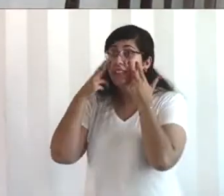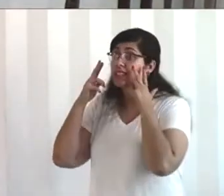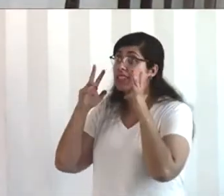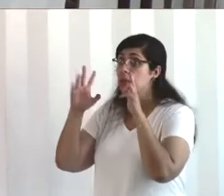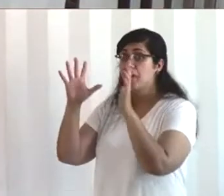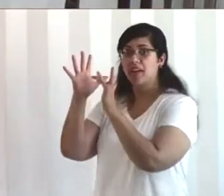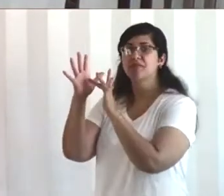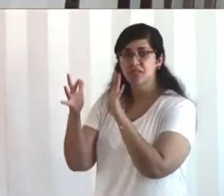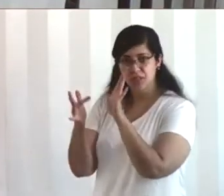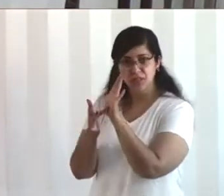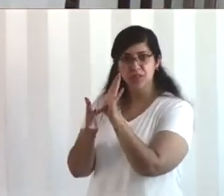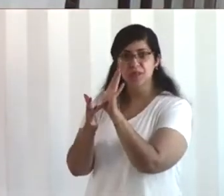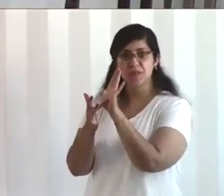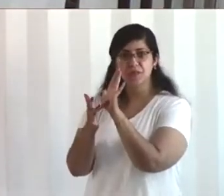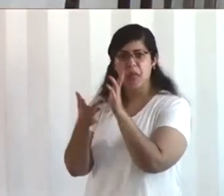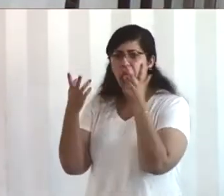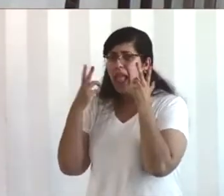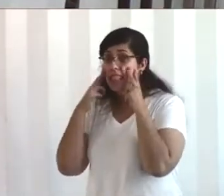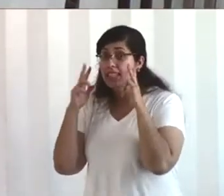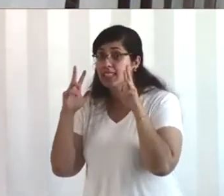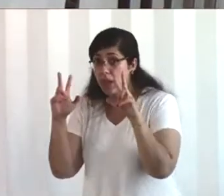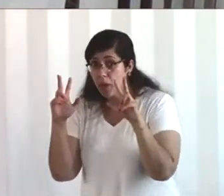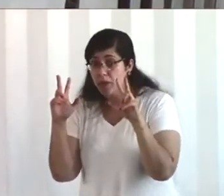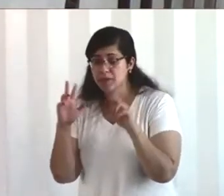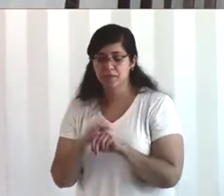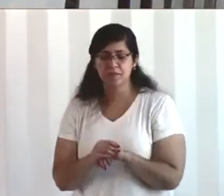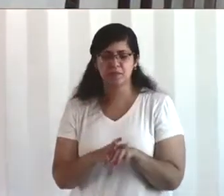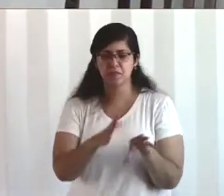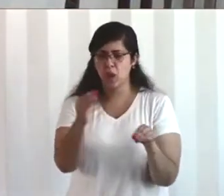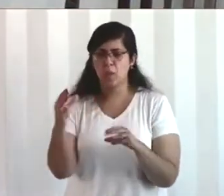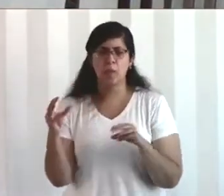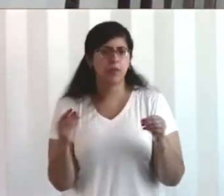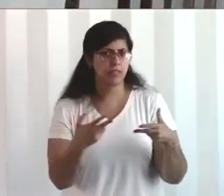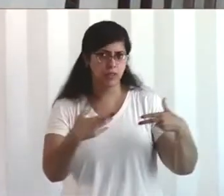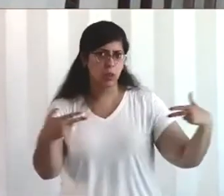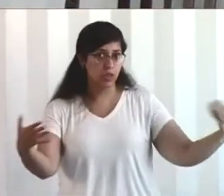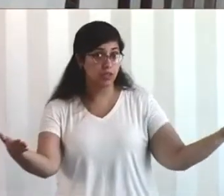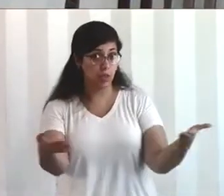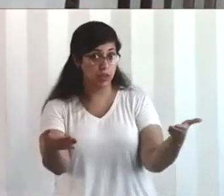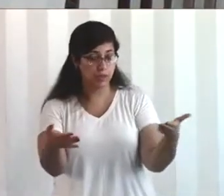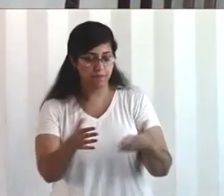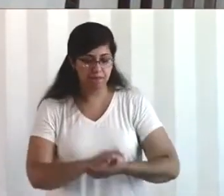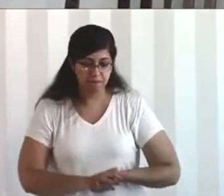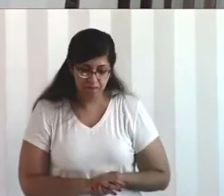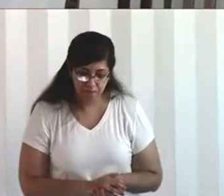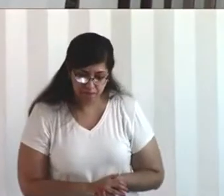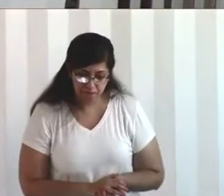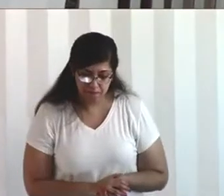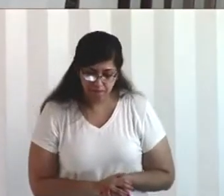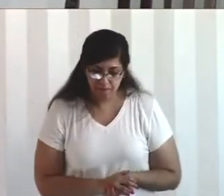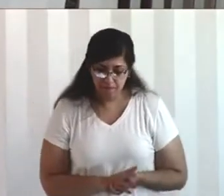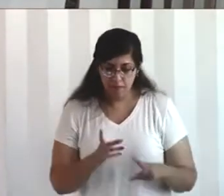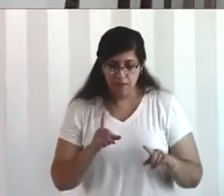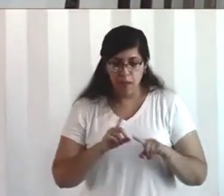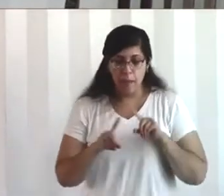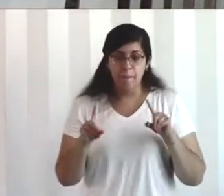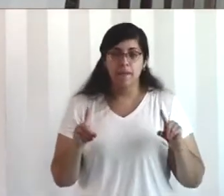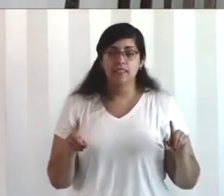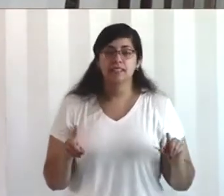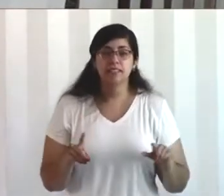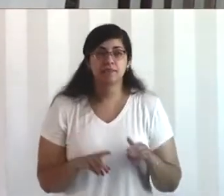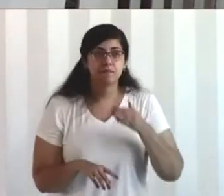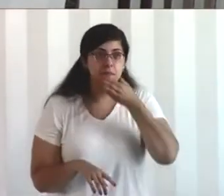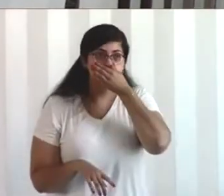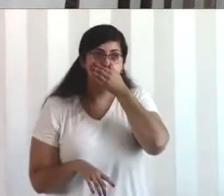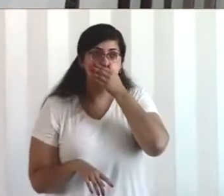Jesus. O testemunho pode ser dado de muitas maneiras nos dias atuais, mas as maneiras talvez mais